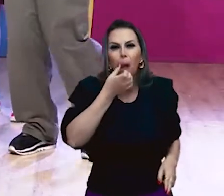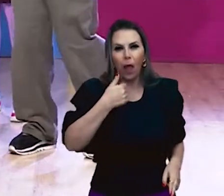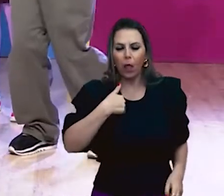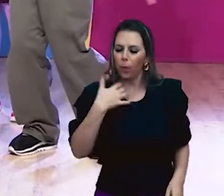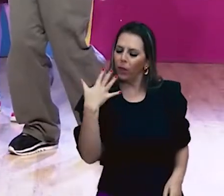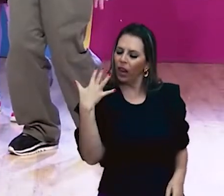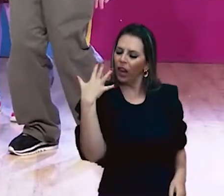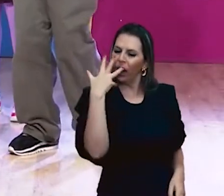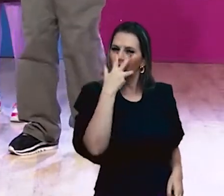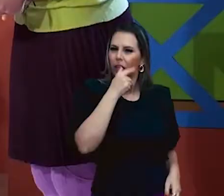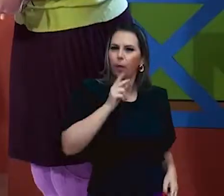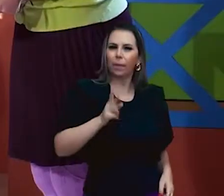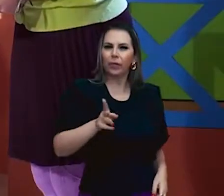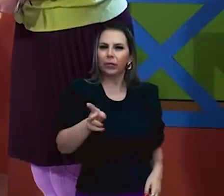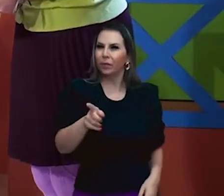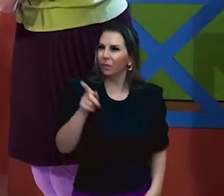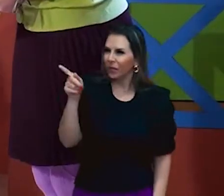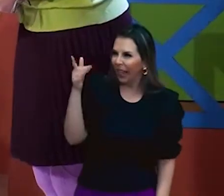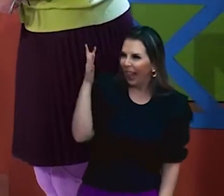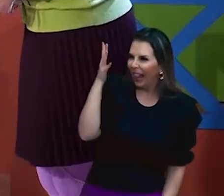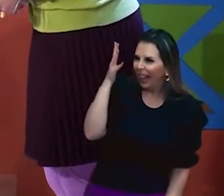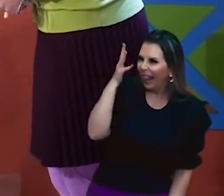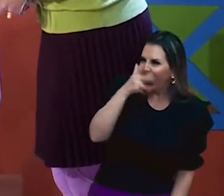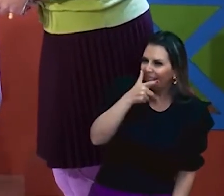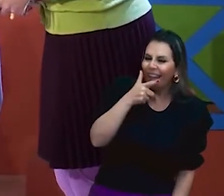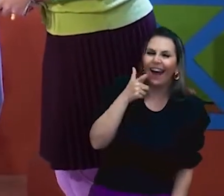vou ser linda pra sempre. Linda?